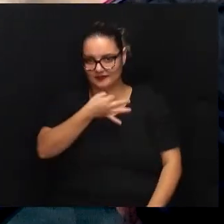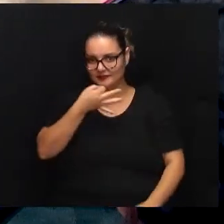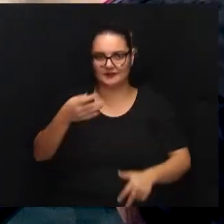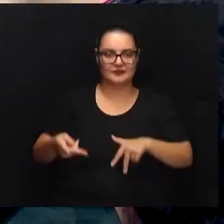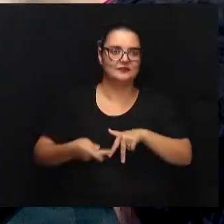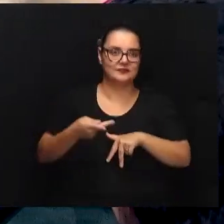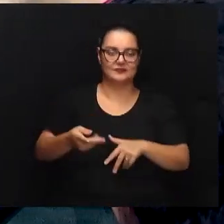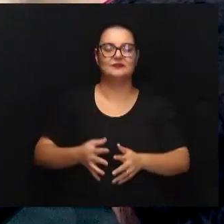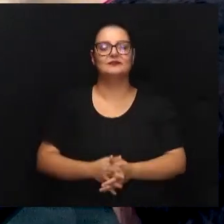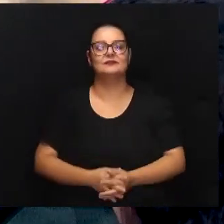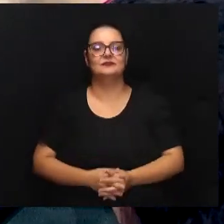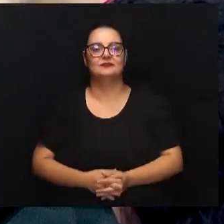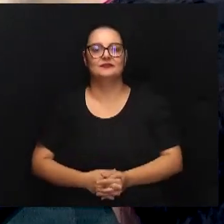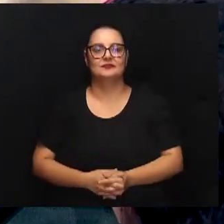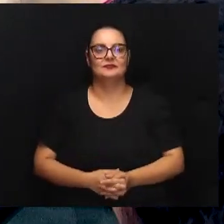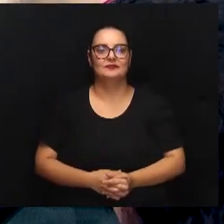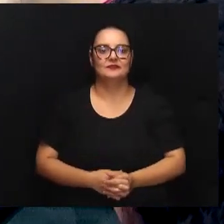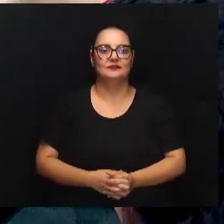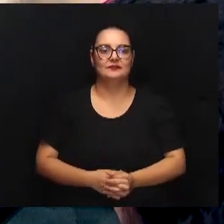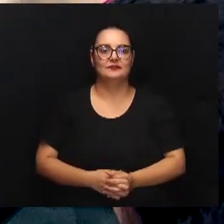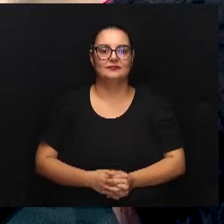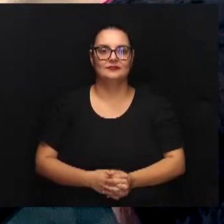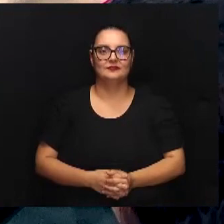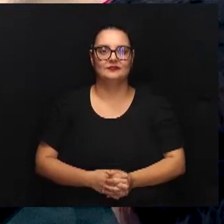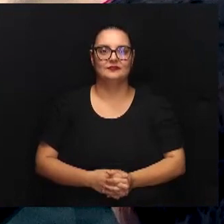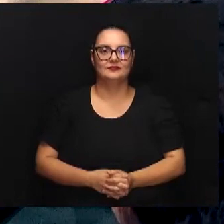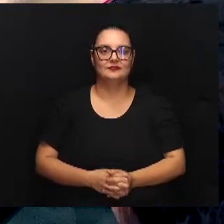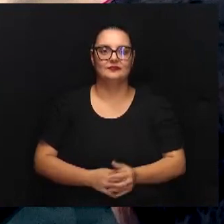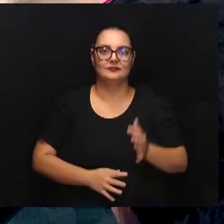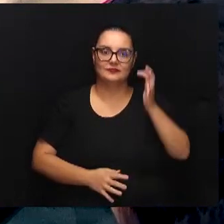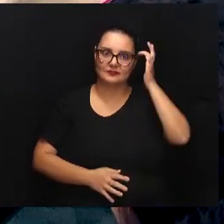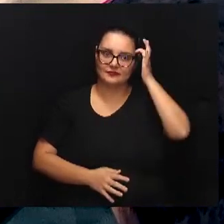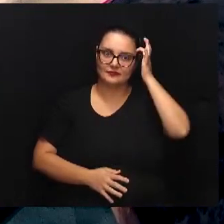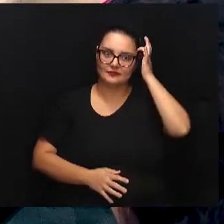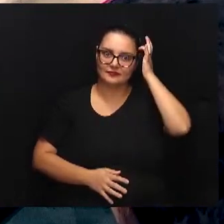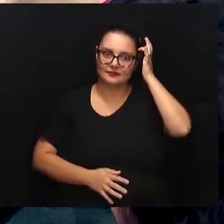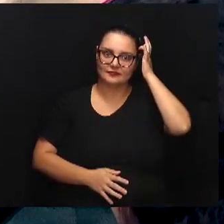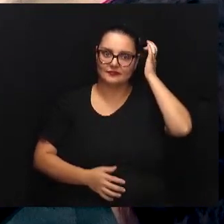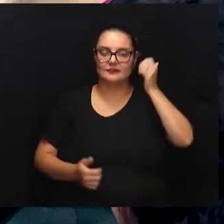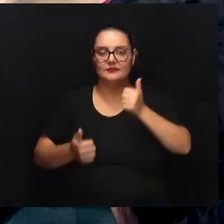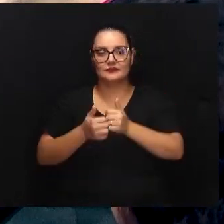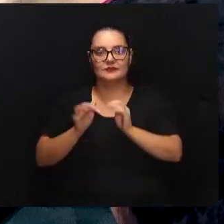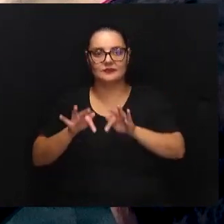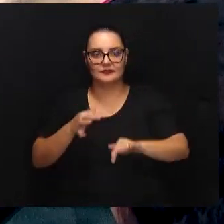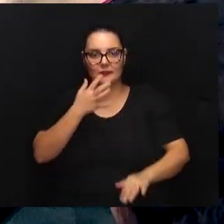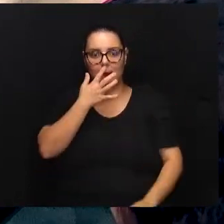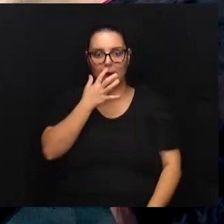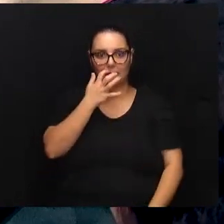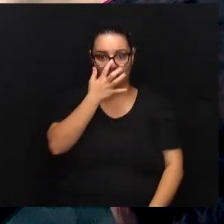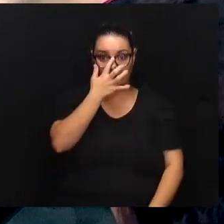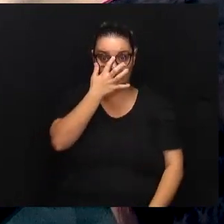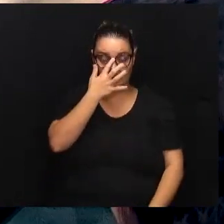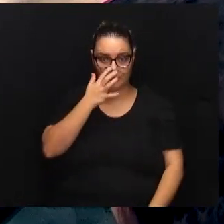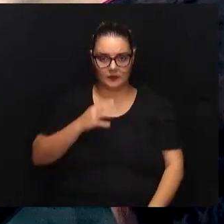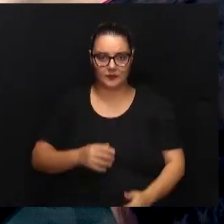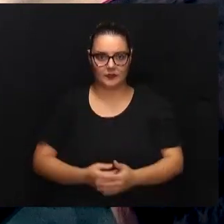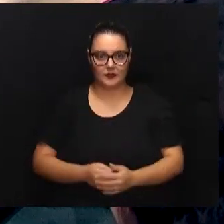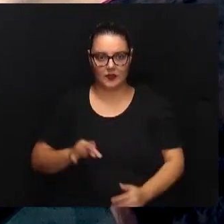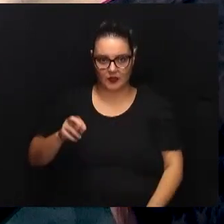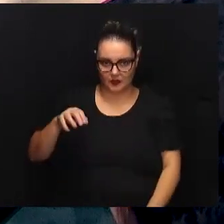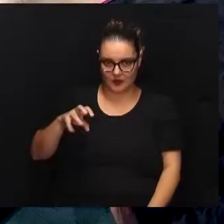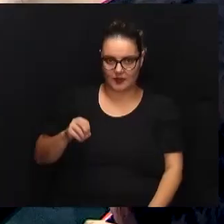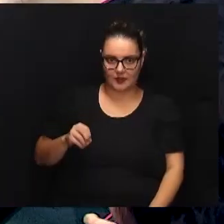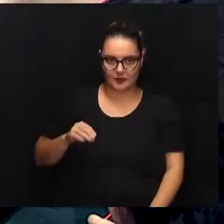E estamos perto de encerrar. Eu gostaria de dizer que, no termo de sessão daqui do teatro, eu estou como responsável, então a